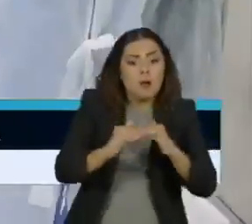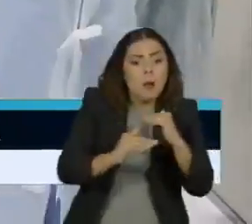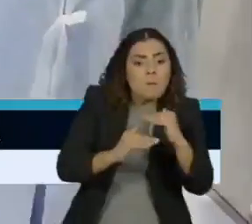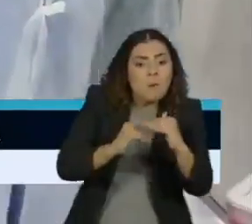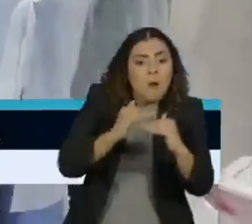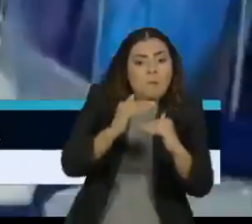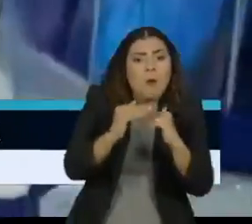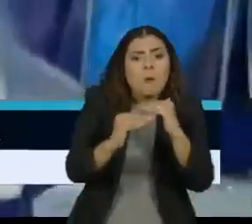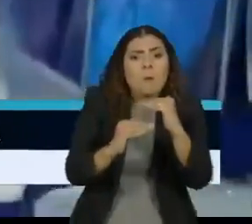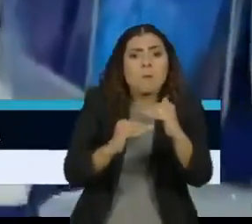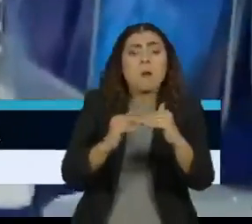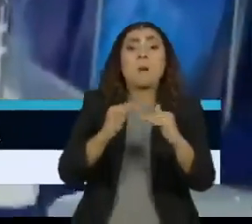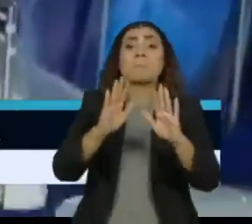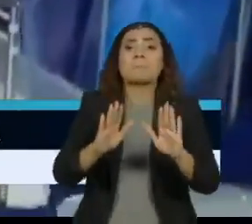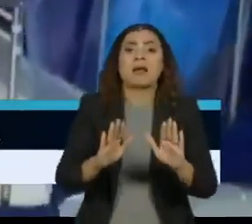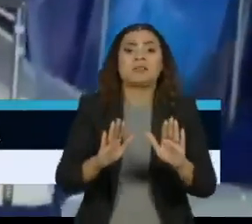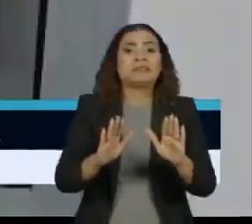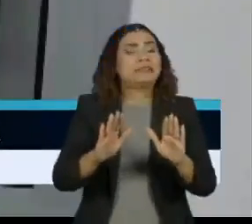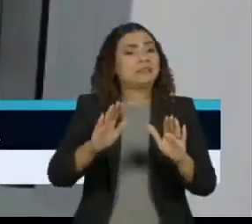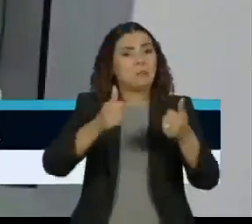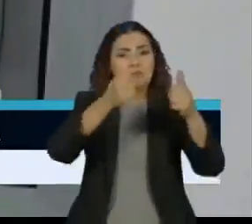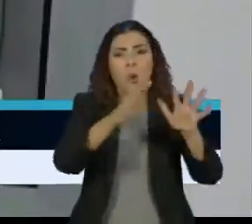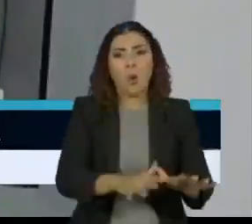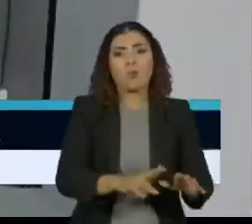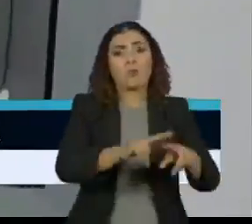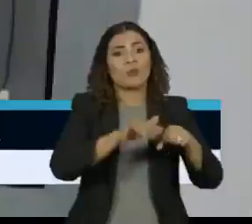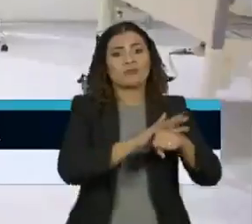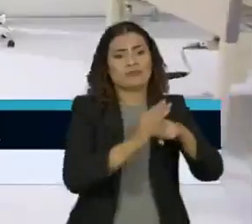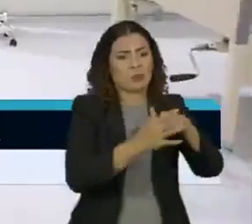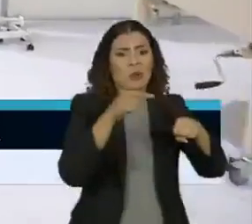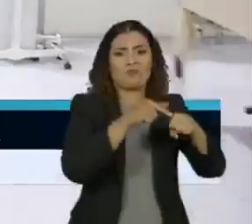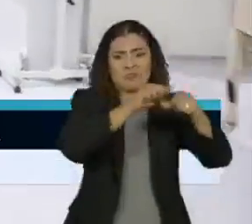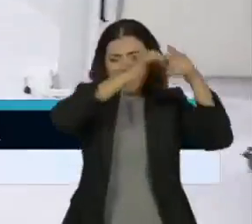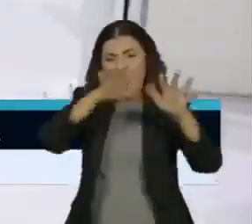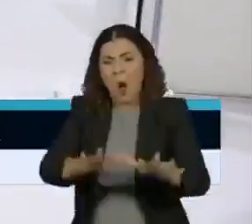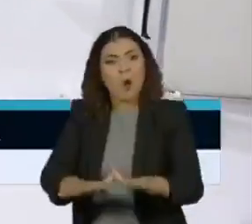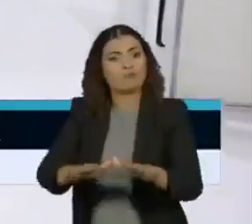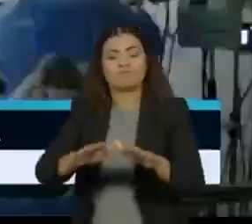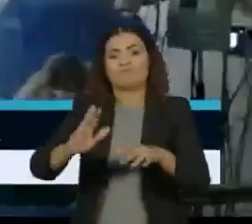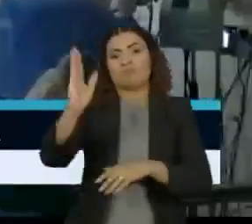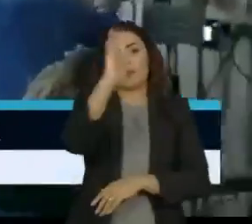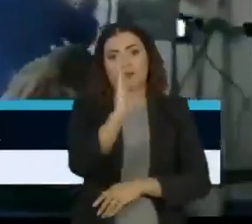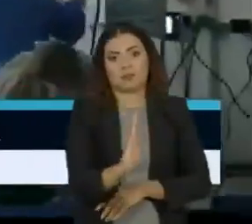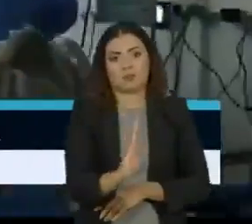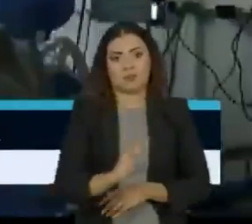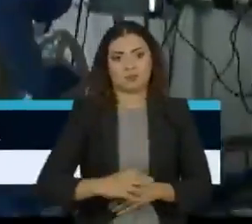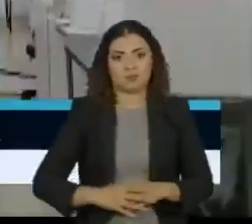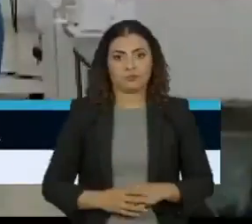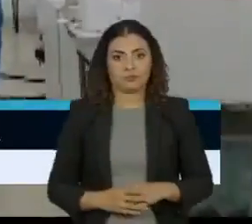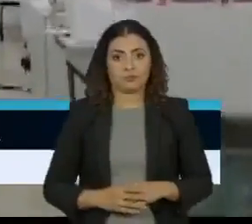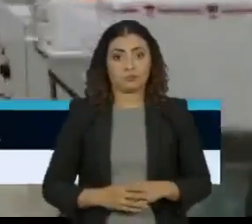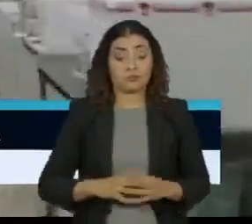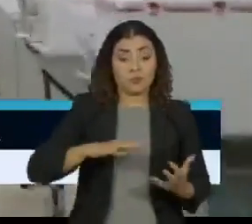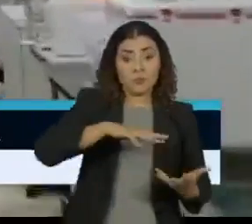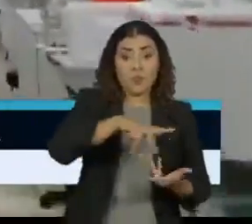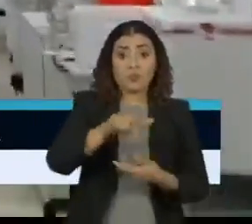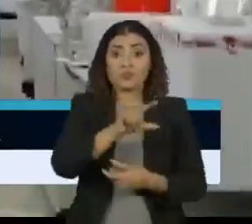raquítico, logo aniquilado fulminantemente pela maior pandemia em 100 anos.